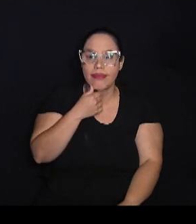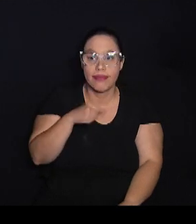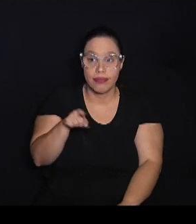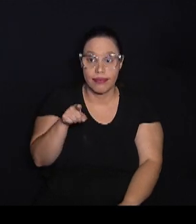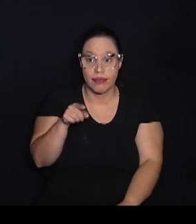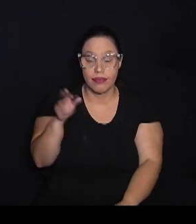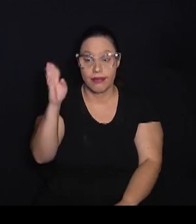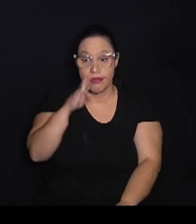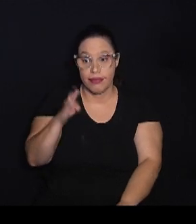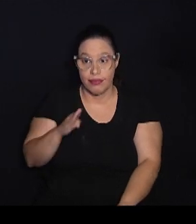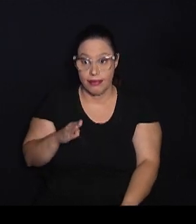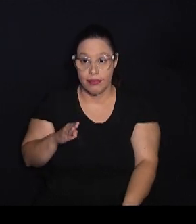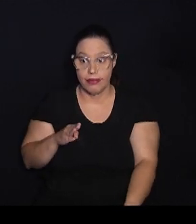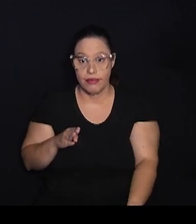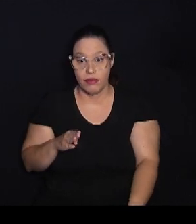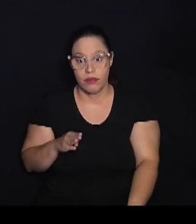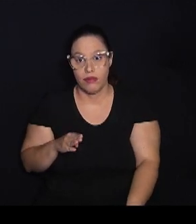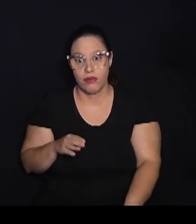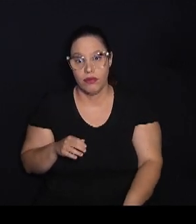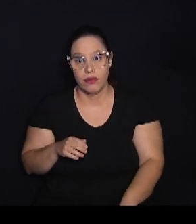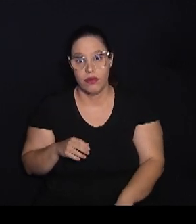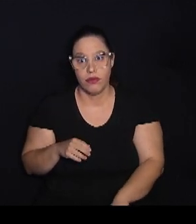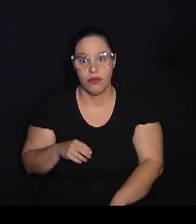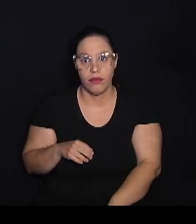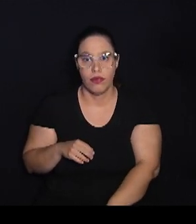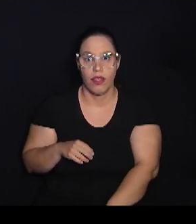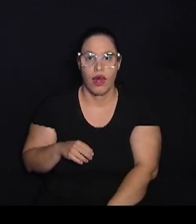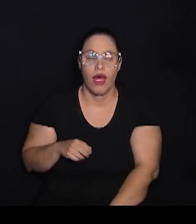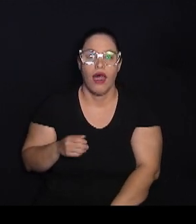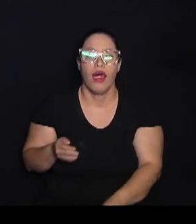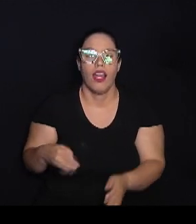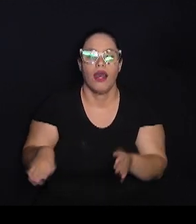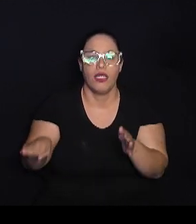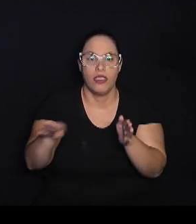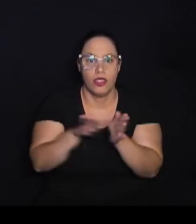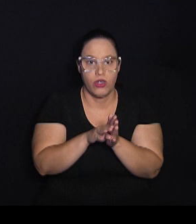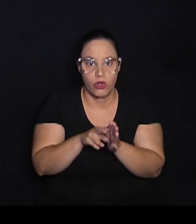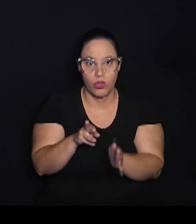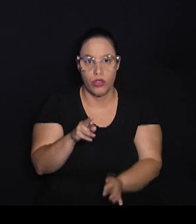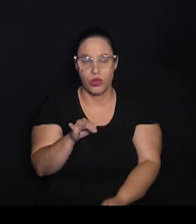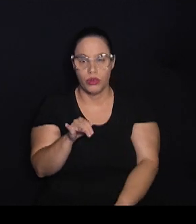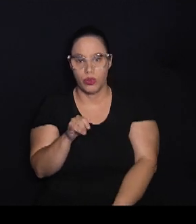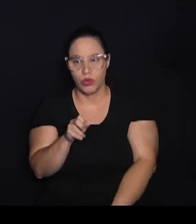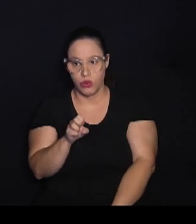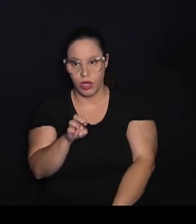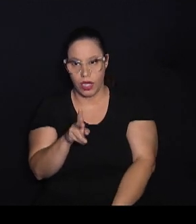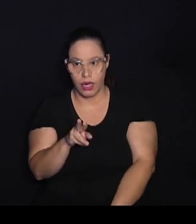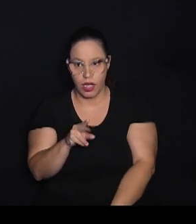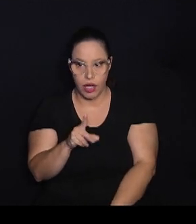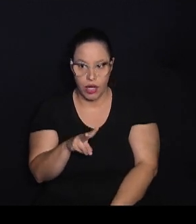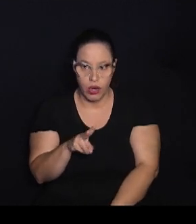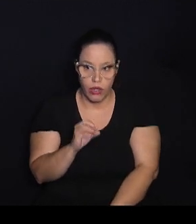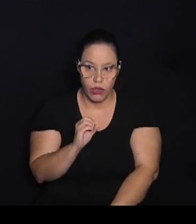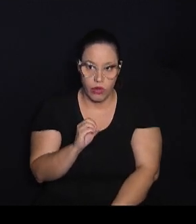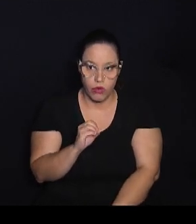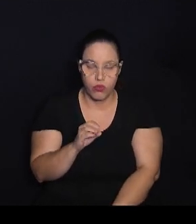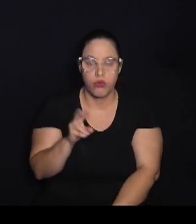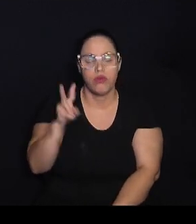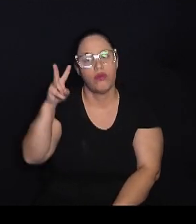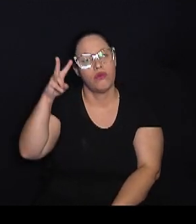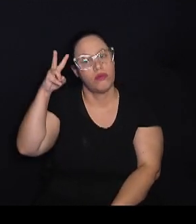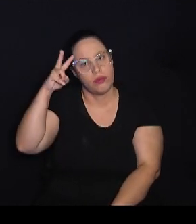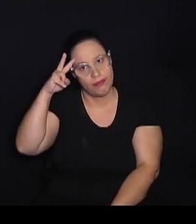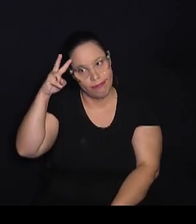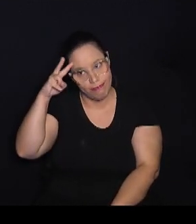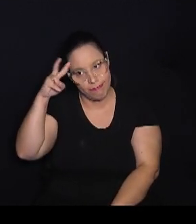brasileiro e infelizmente ele aparece numa condição ali de escravo né Ou pelo menos de servo né lembrando quadrin Ele sempre vai